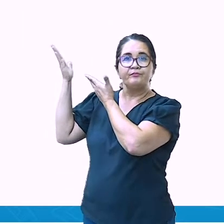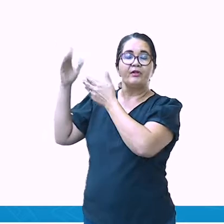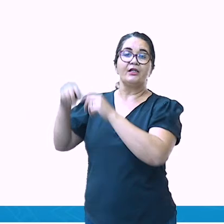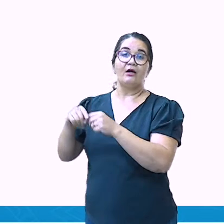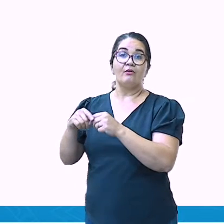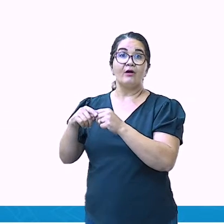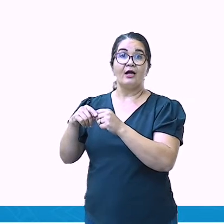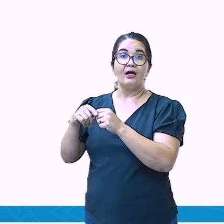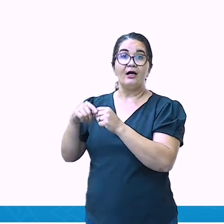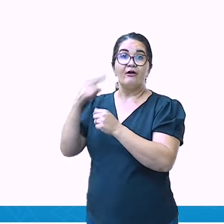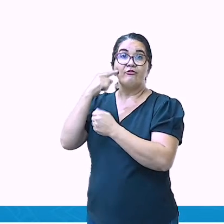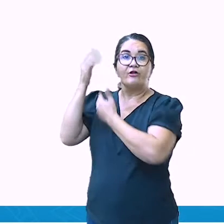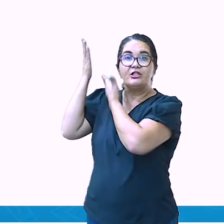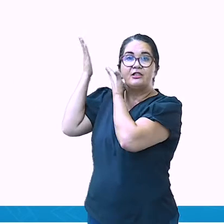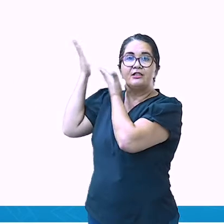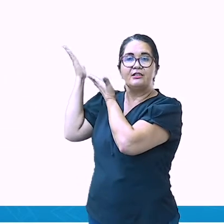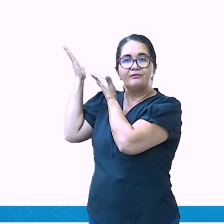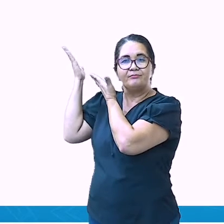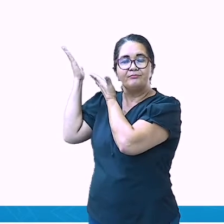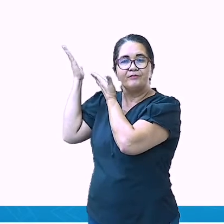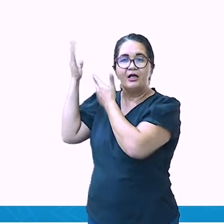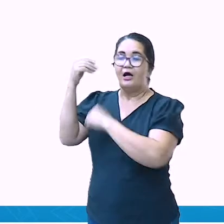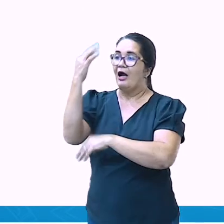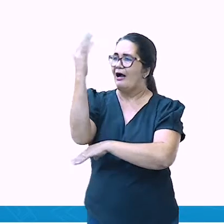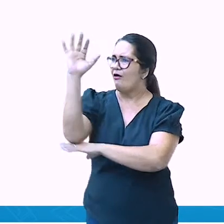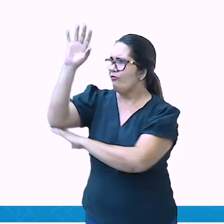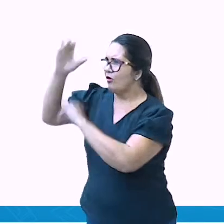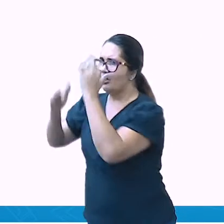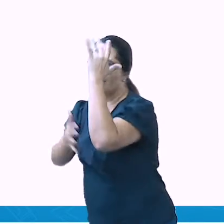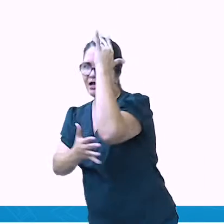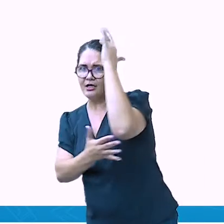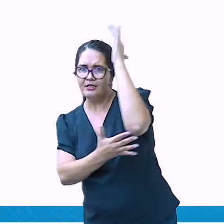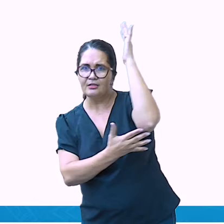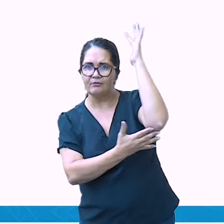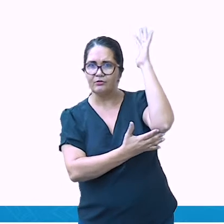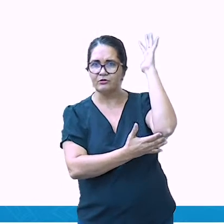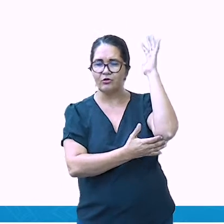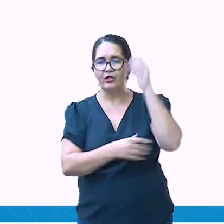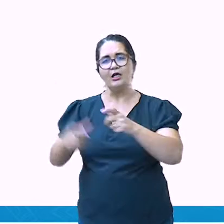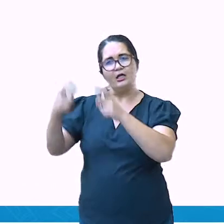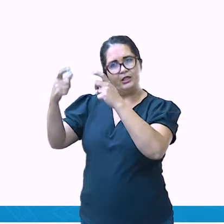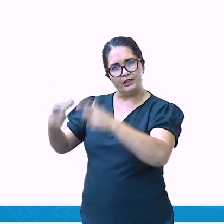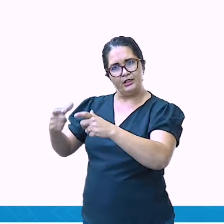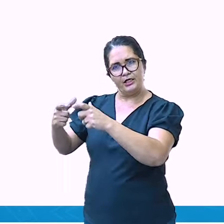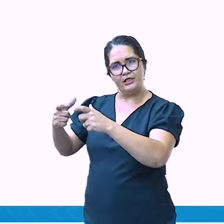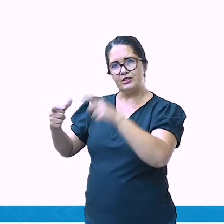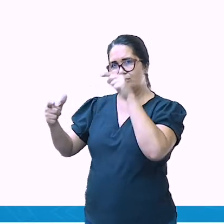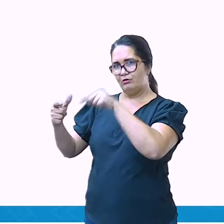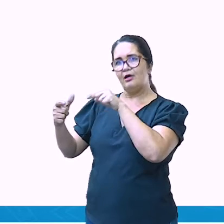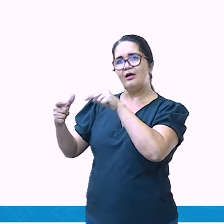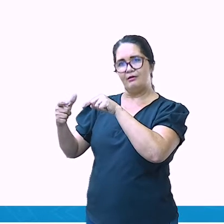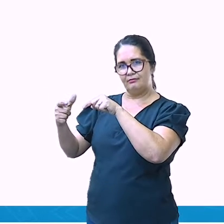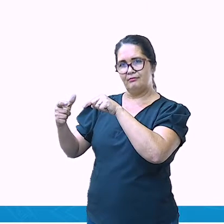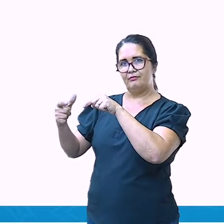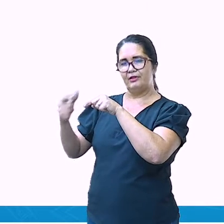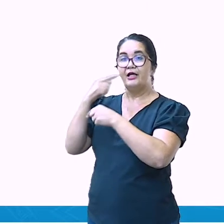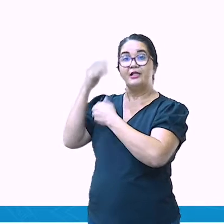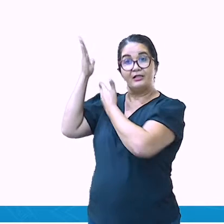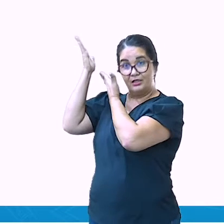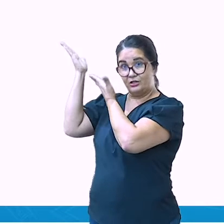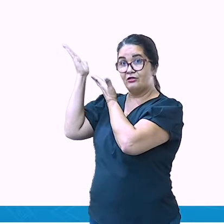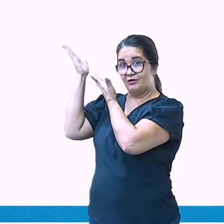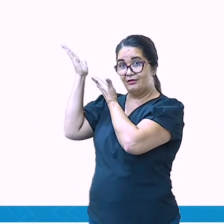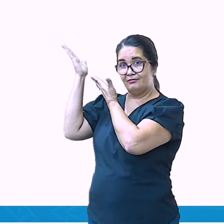a floresta amazônica. Então perceba-se que nós temos características incomuns aqui nessa